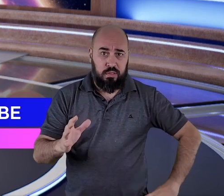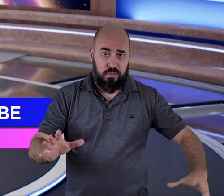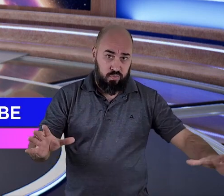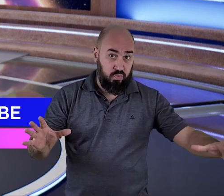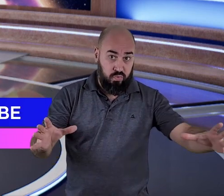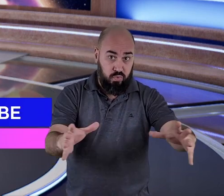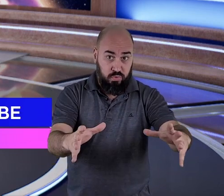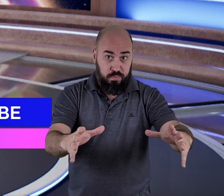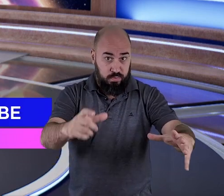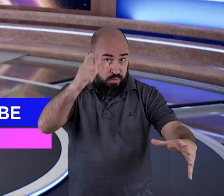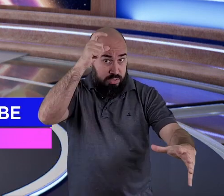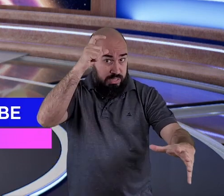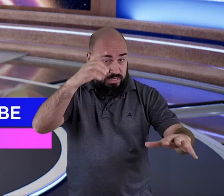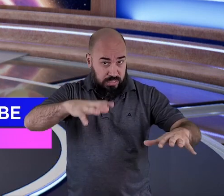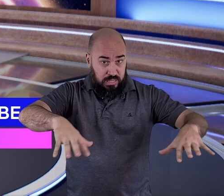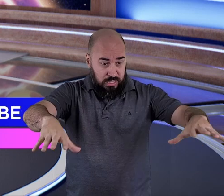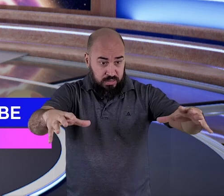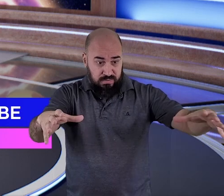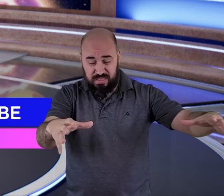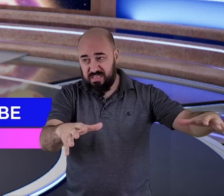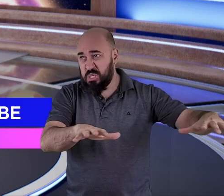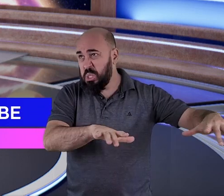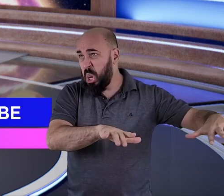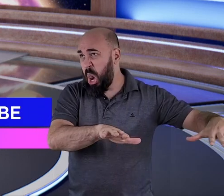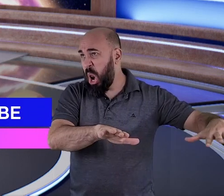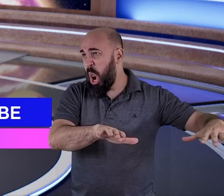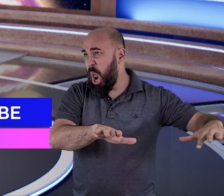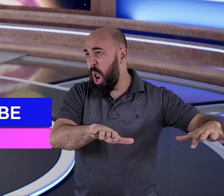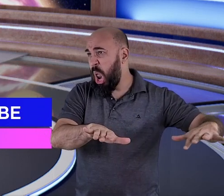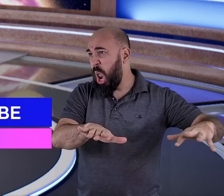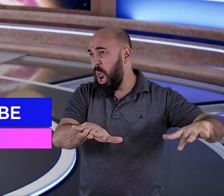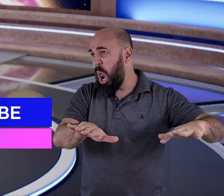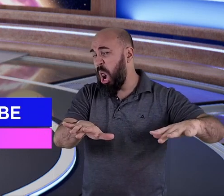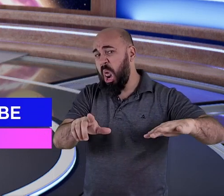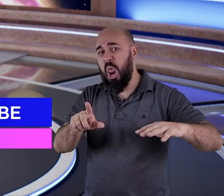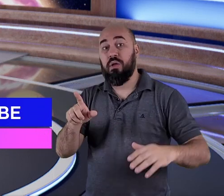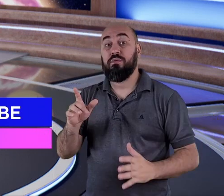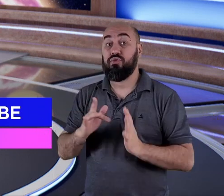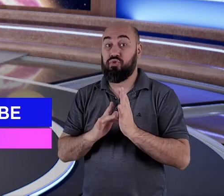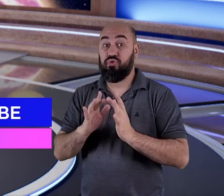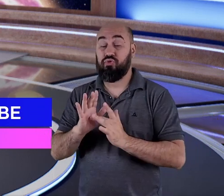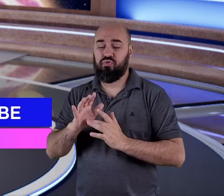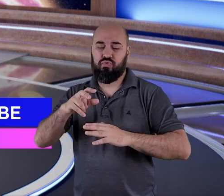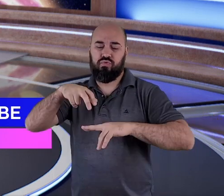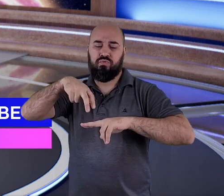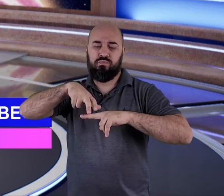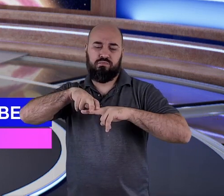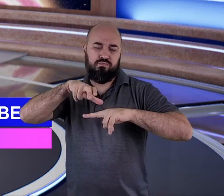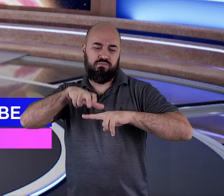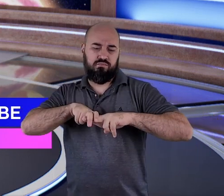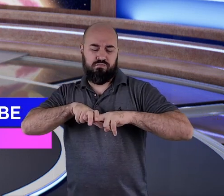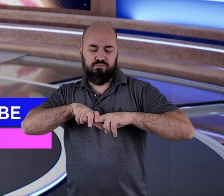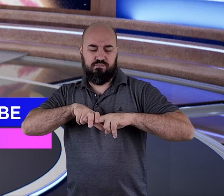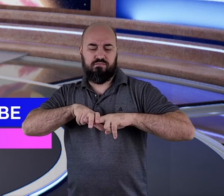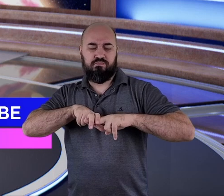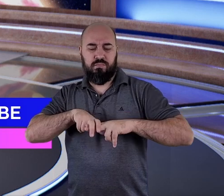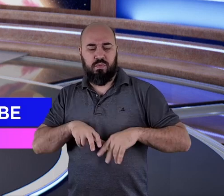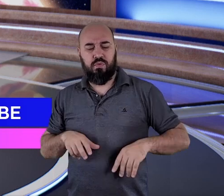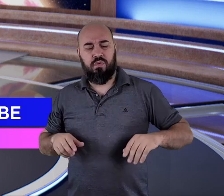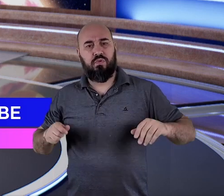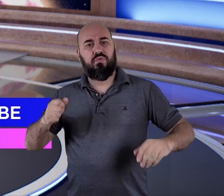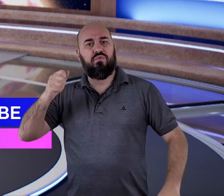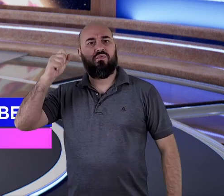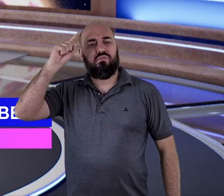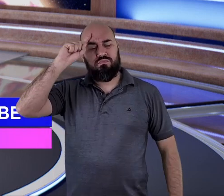para a guerra final, Cristo entra em seu grande trono branco e então começa